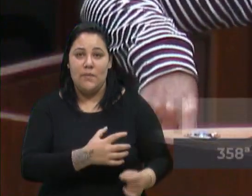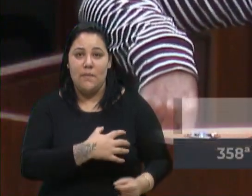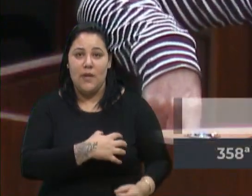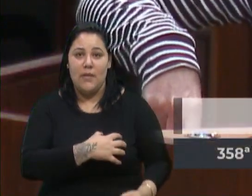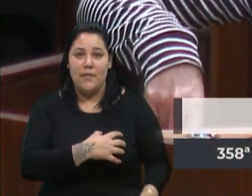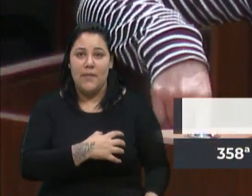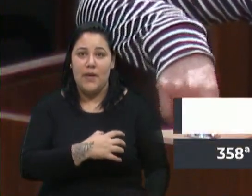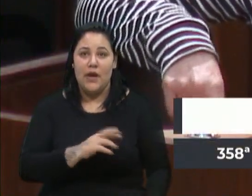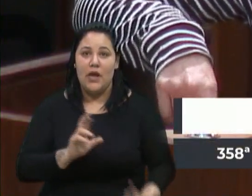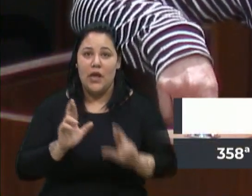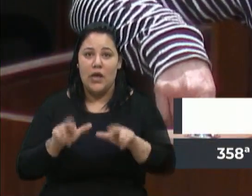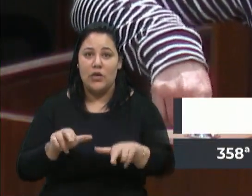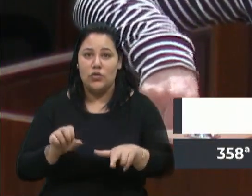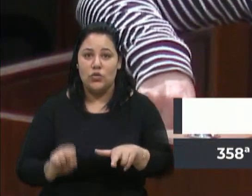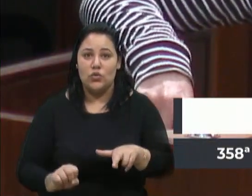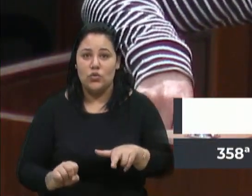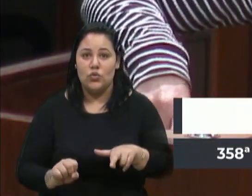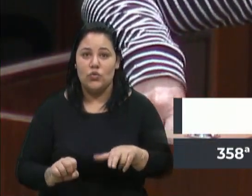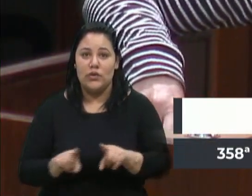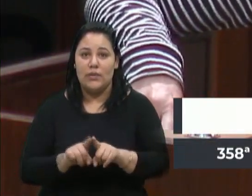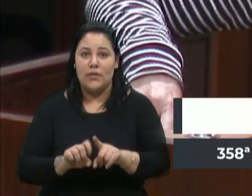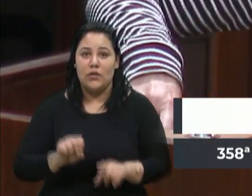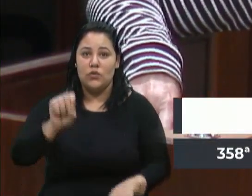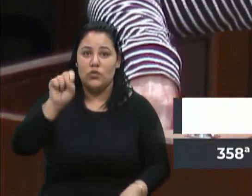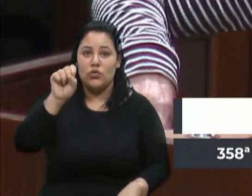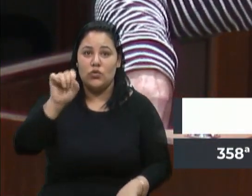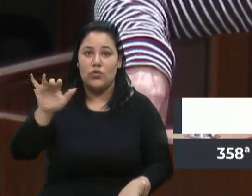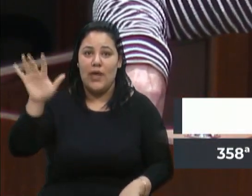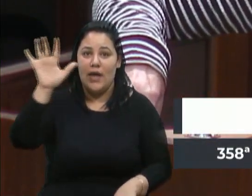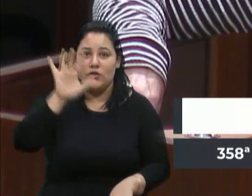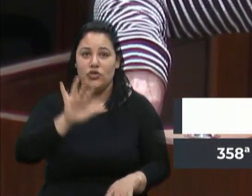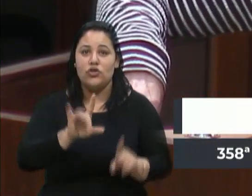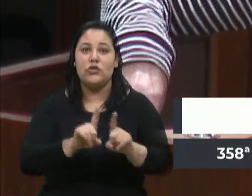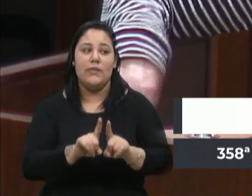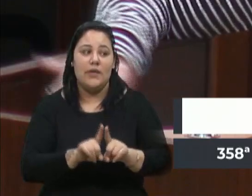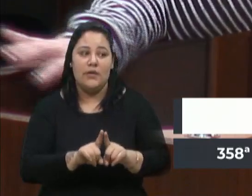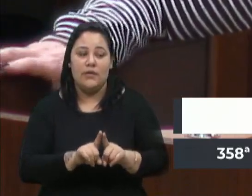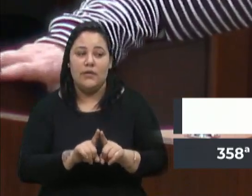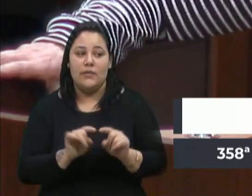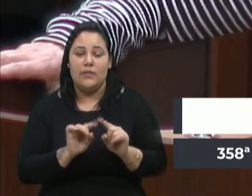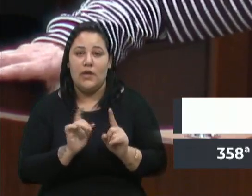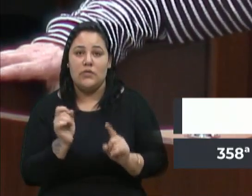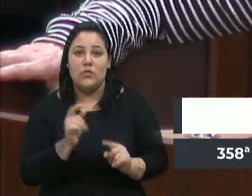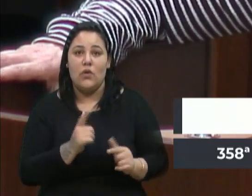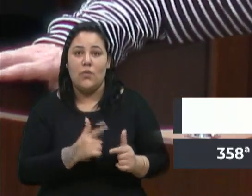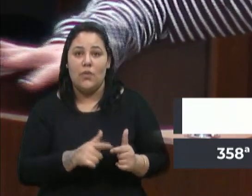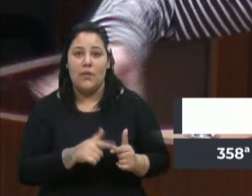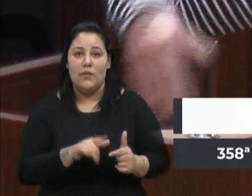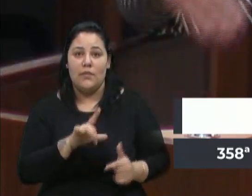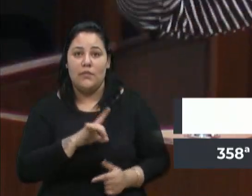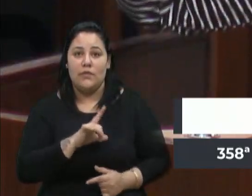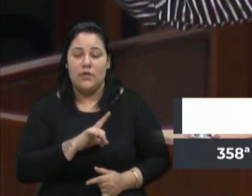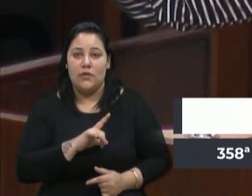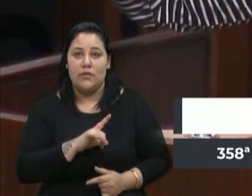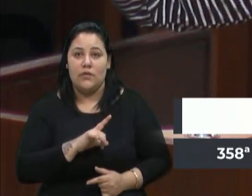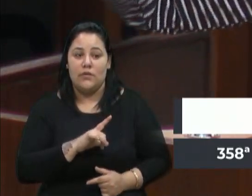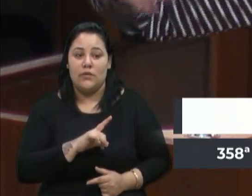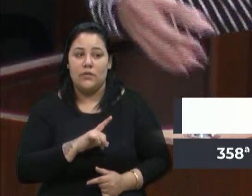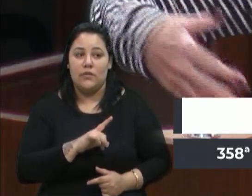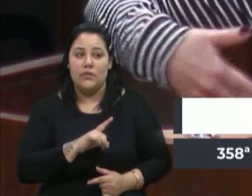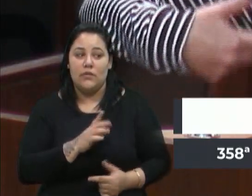na região sudeste. Mas qual é o problema que existe? Todo